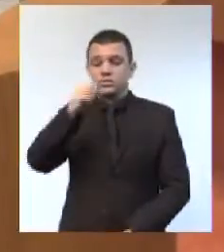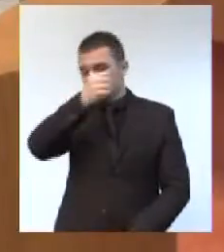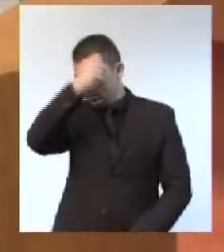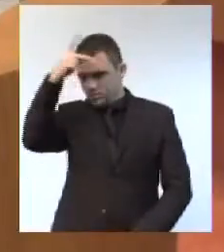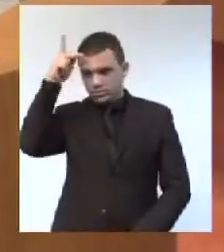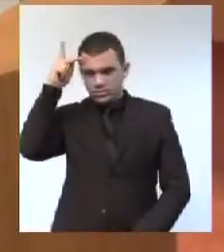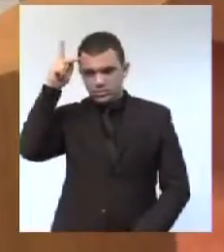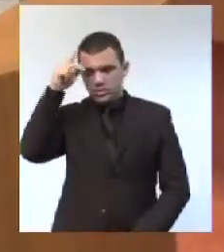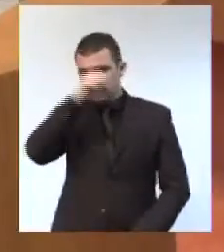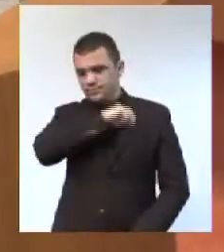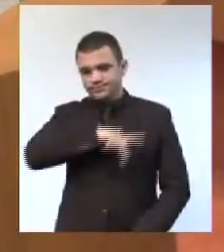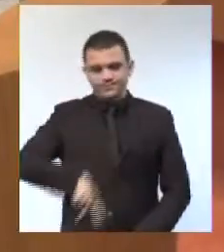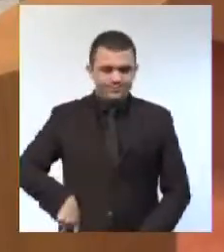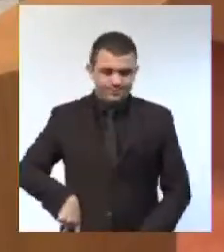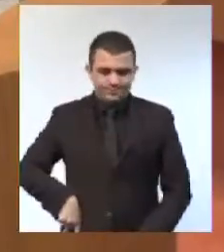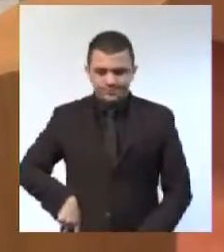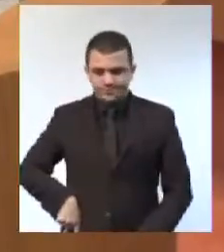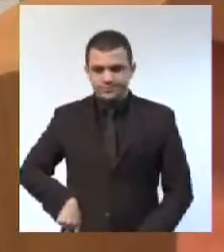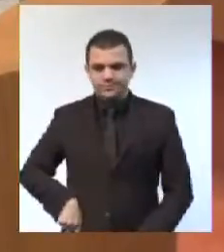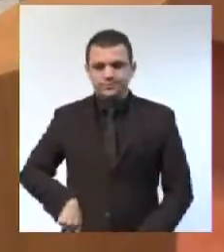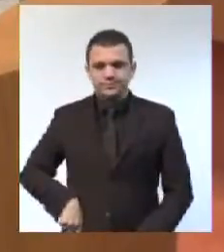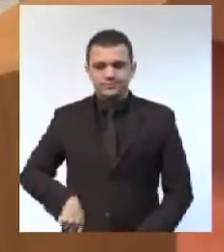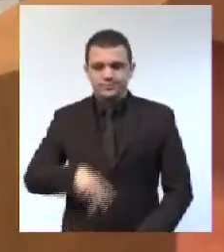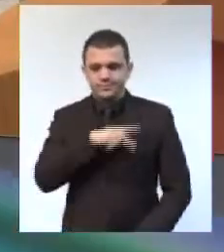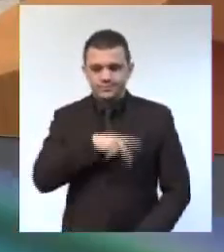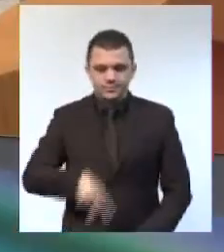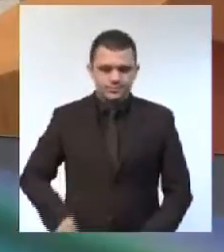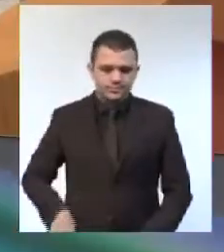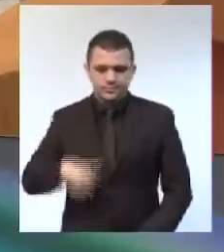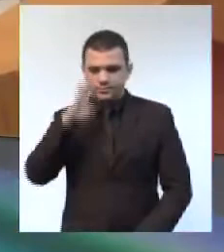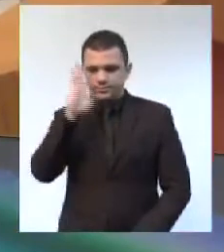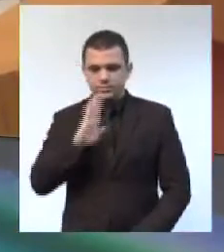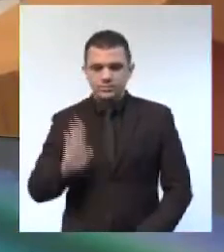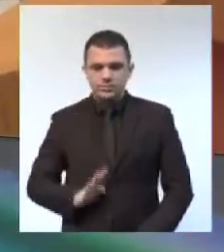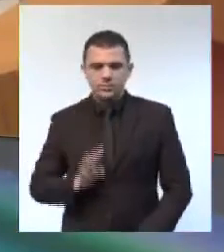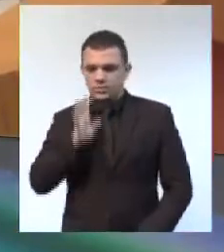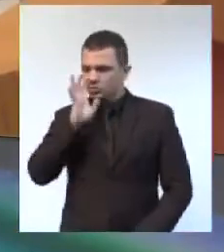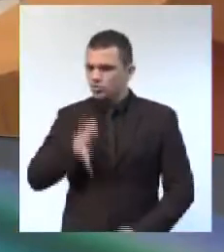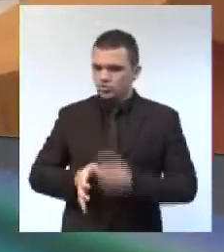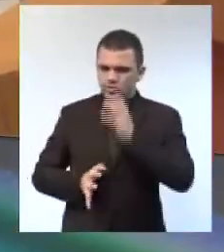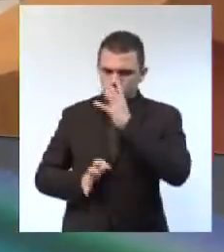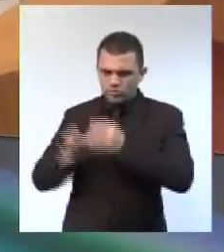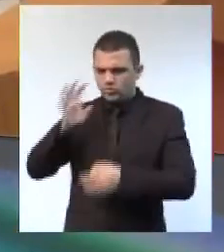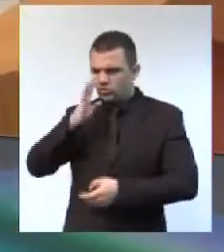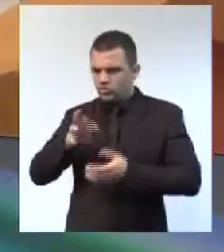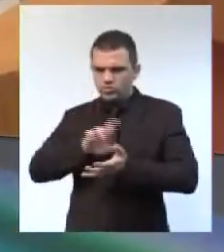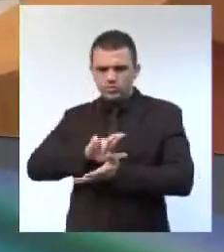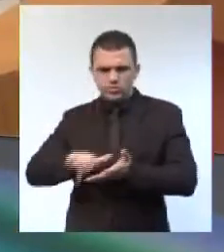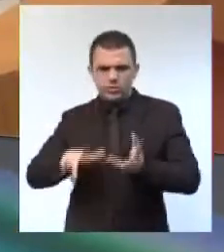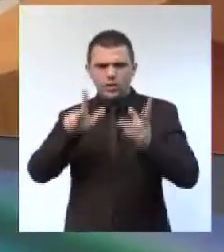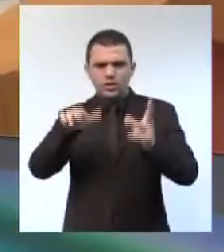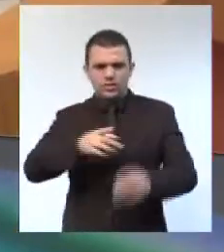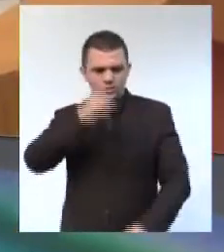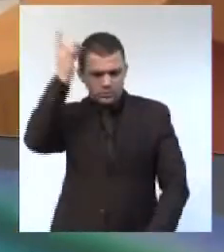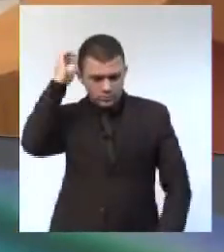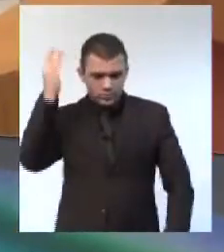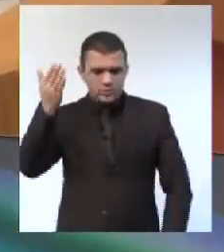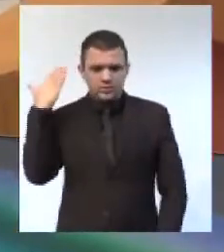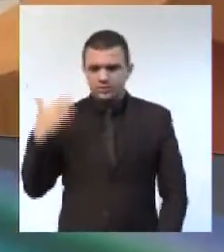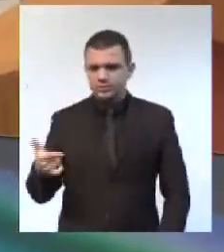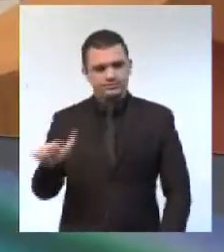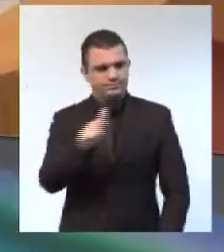Paulo Neto, enfrente tantas denúncias como enfrenta a presidente Dilma. E embora eu, pessoalmente,